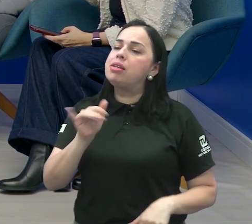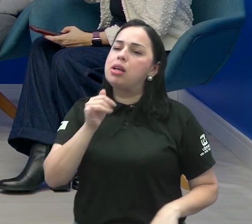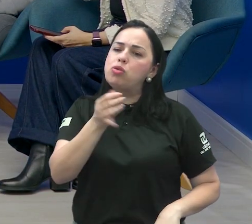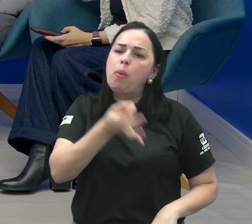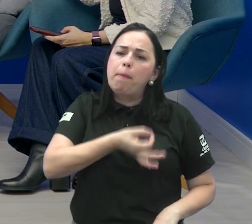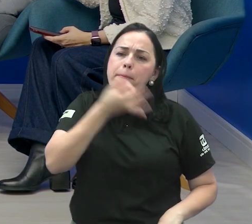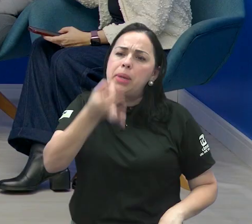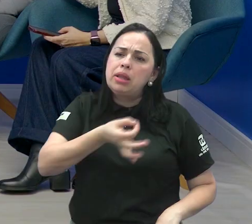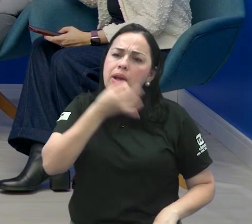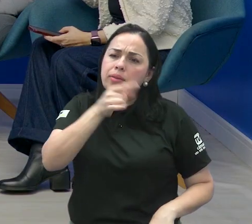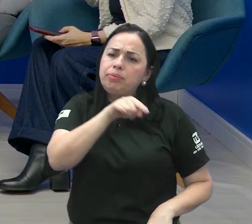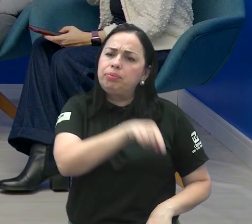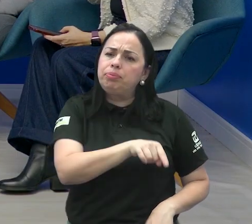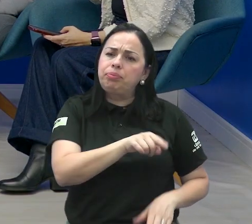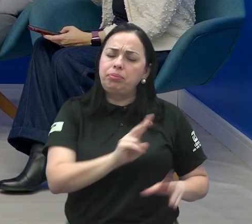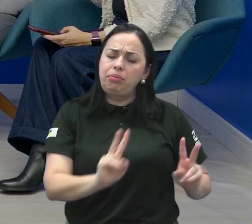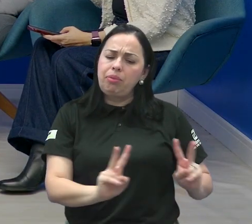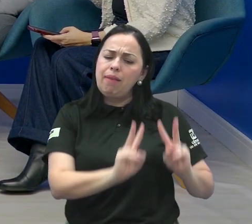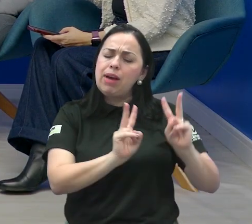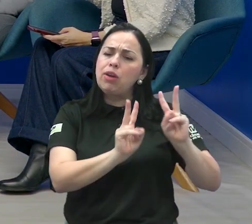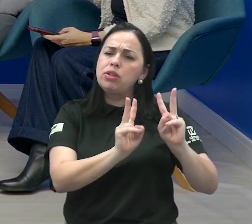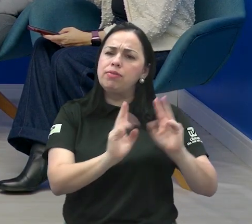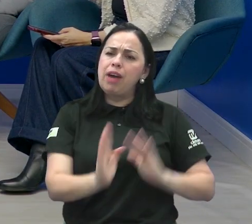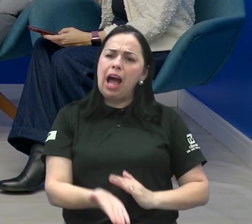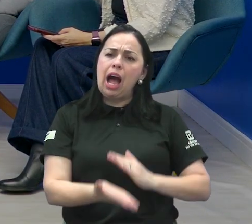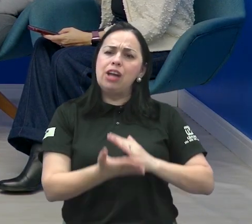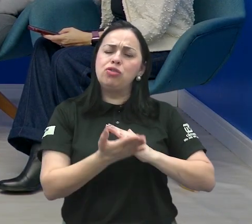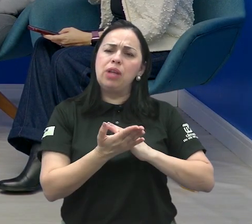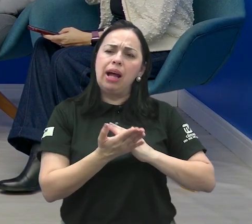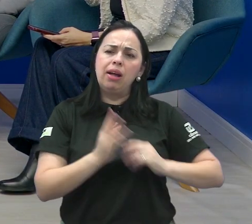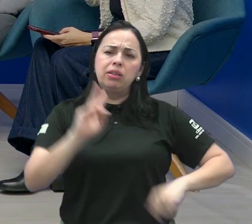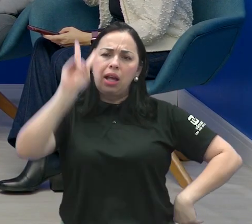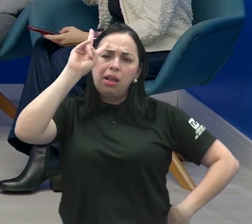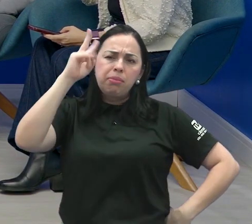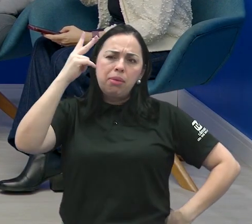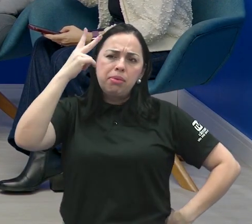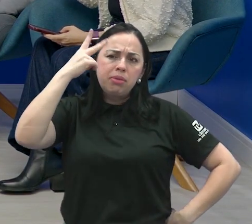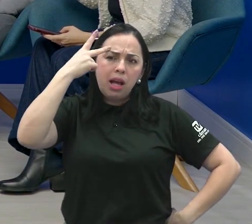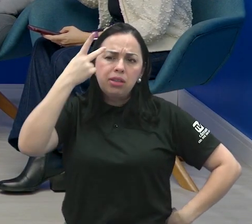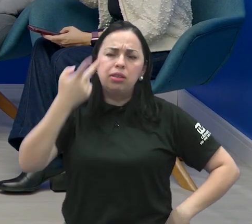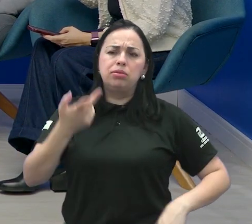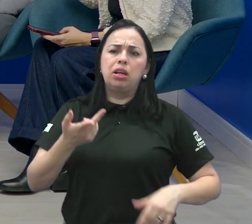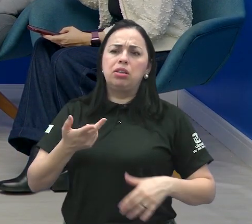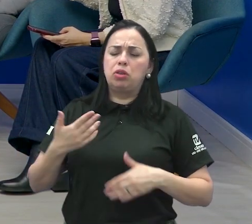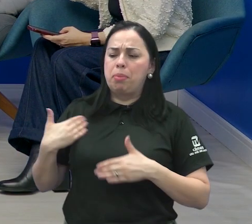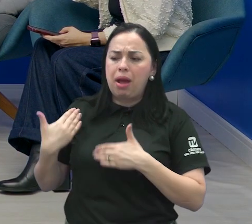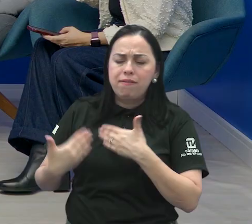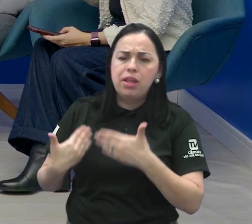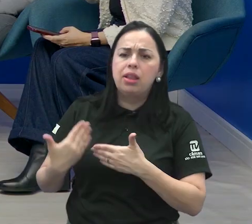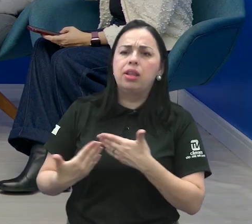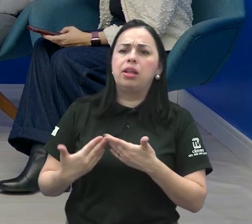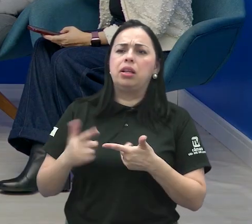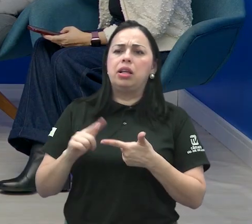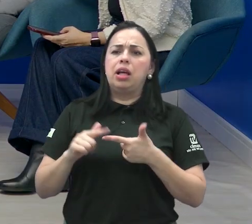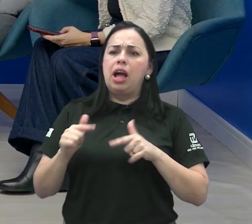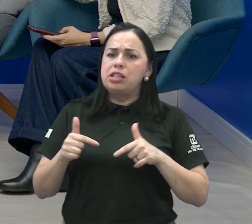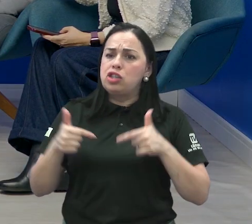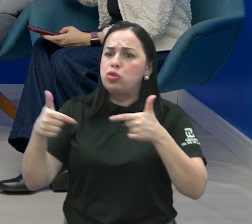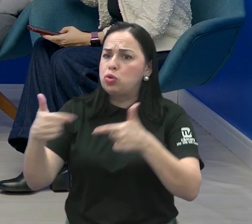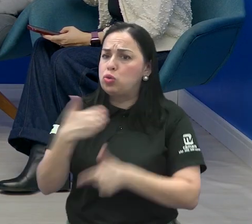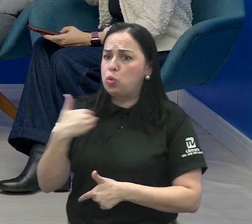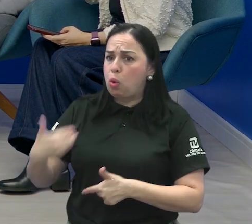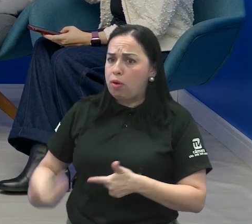a decolonialidade ela pode ajudar, né, a gente a repensar temas do cotidiano, as